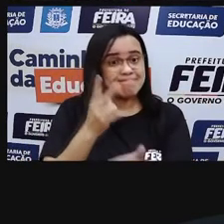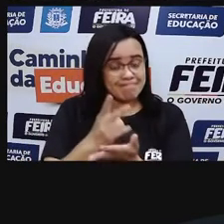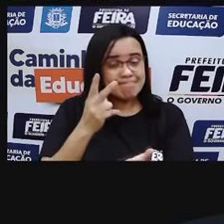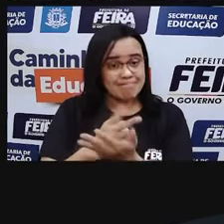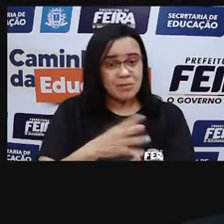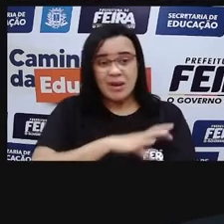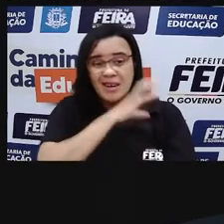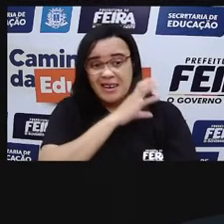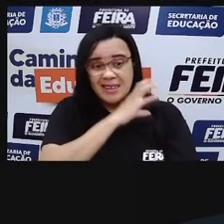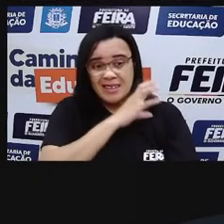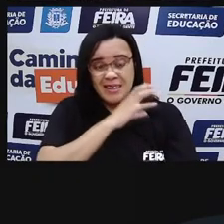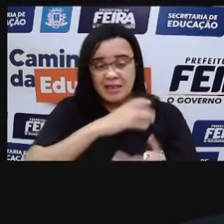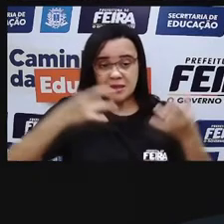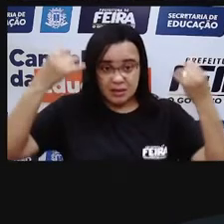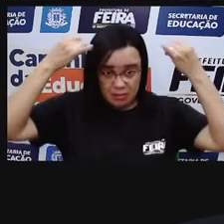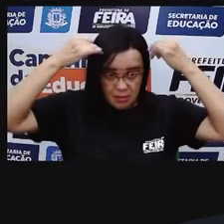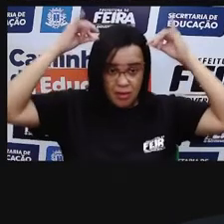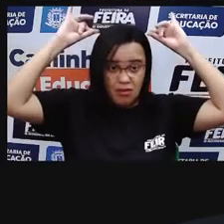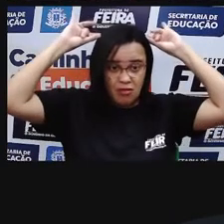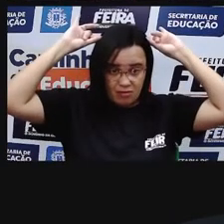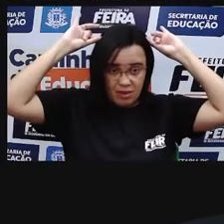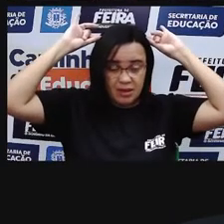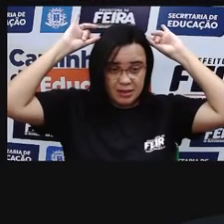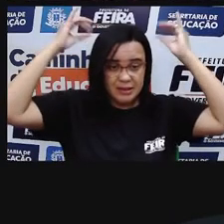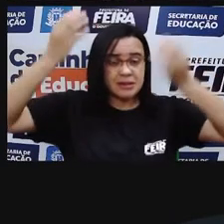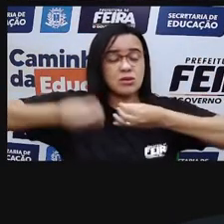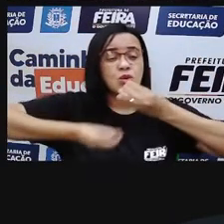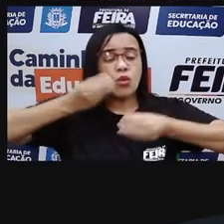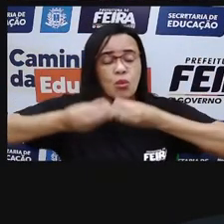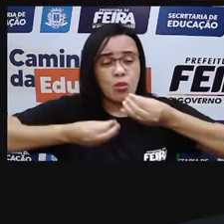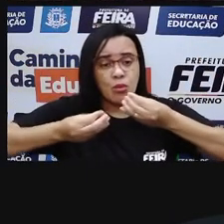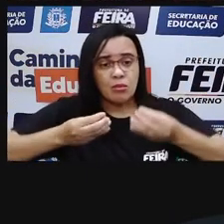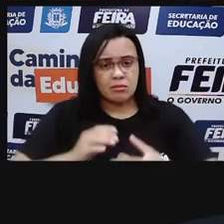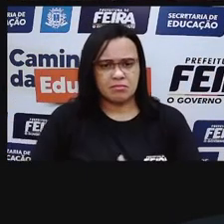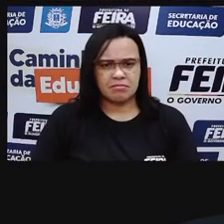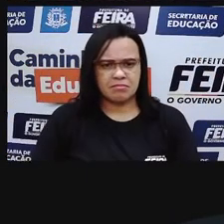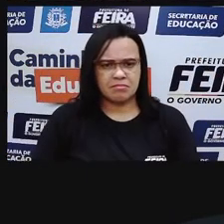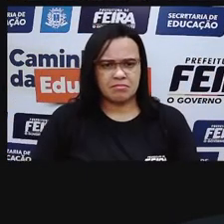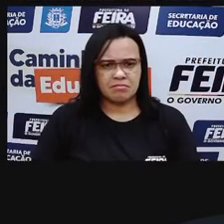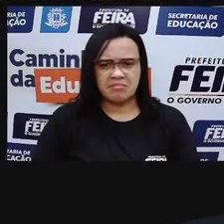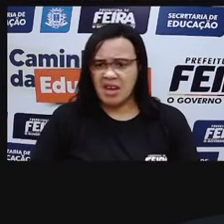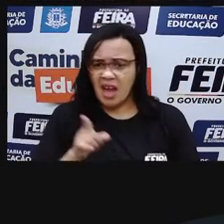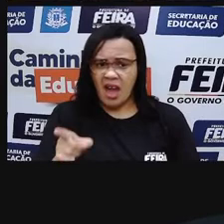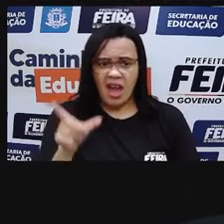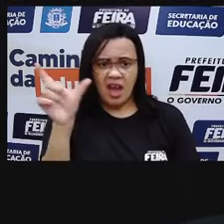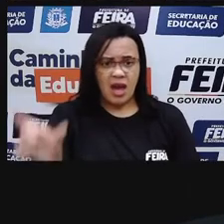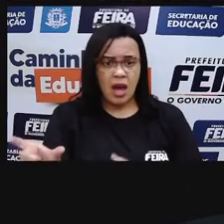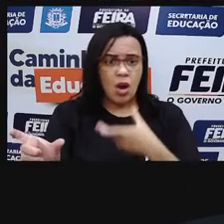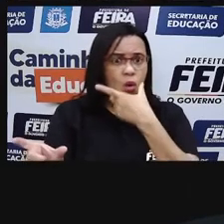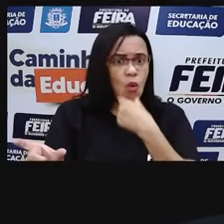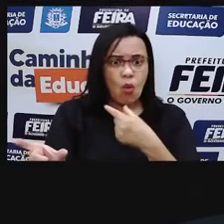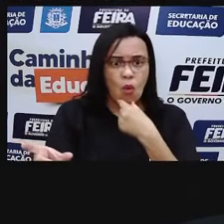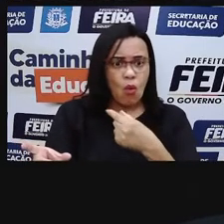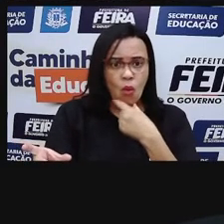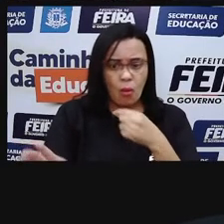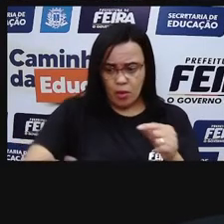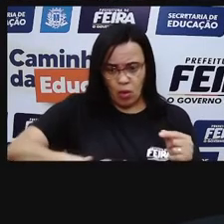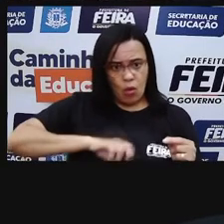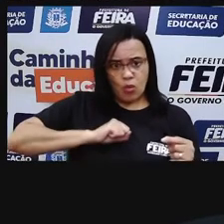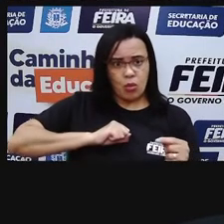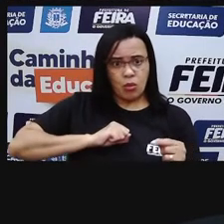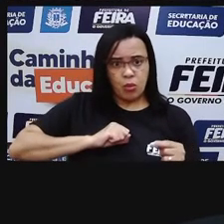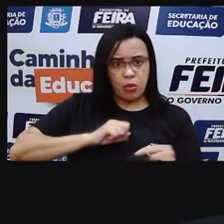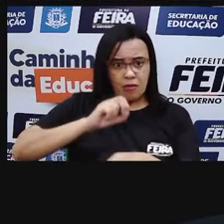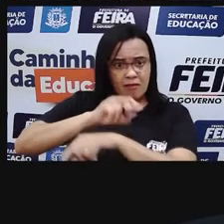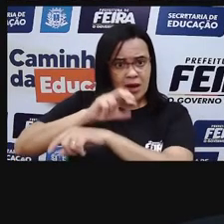animais que tinham a varíola animal, né, eles não tinham a varíola humana, eles ficavam imunes à